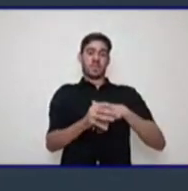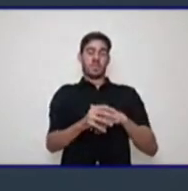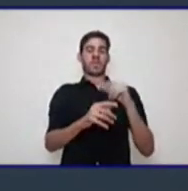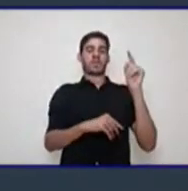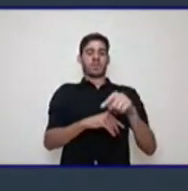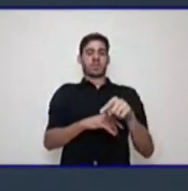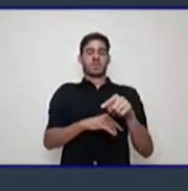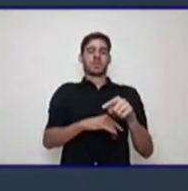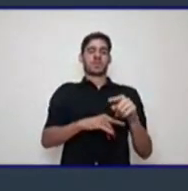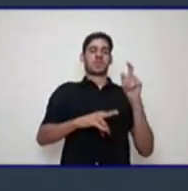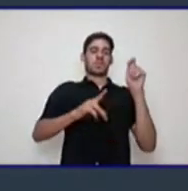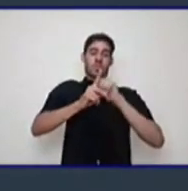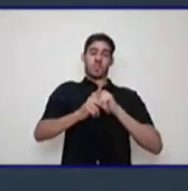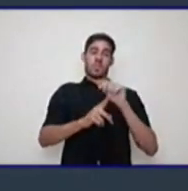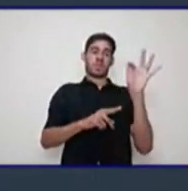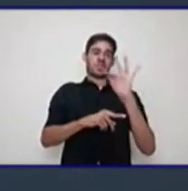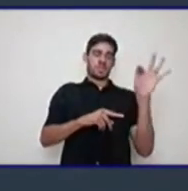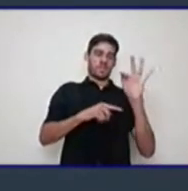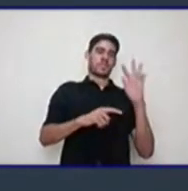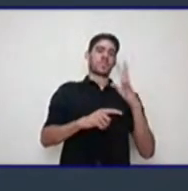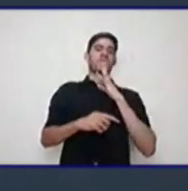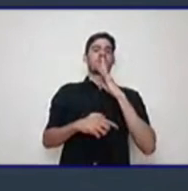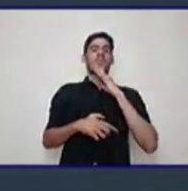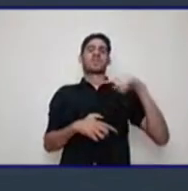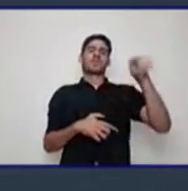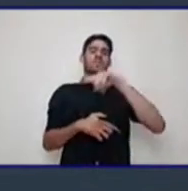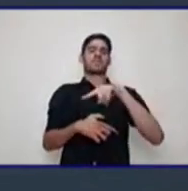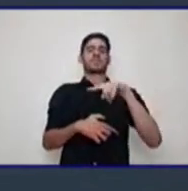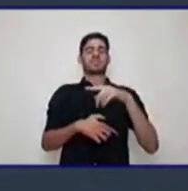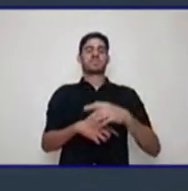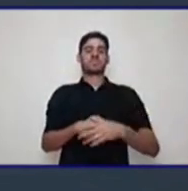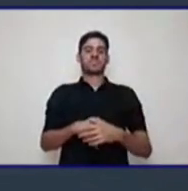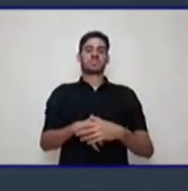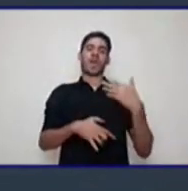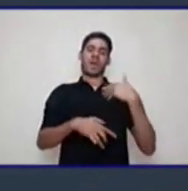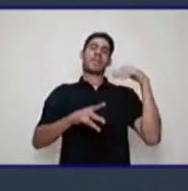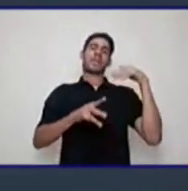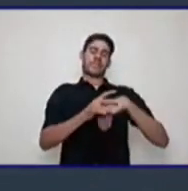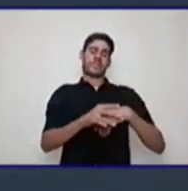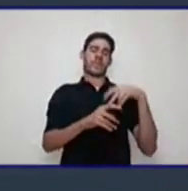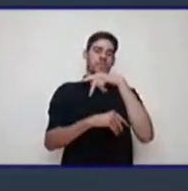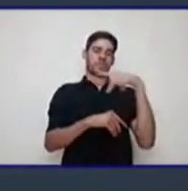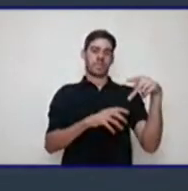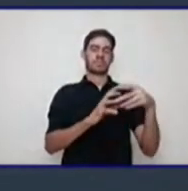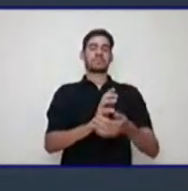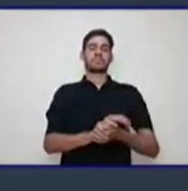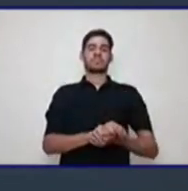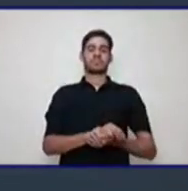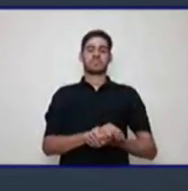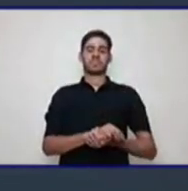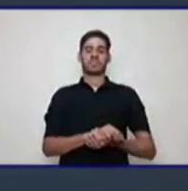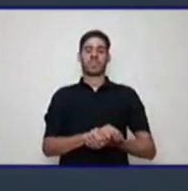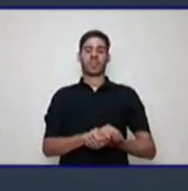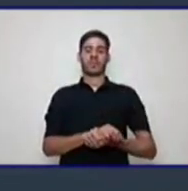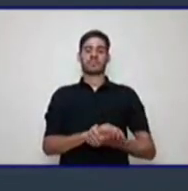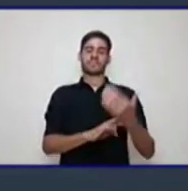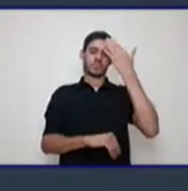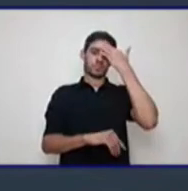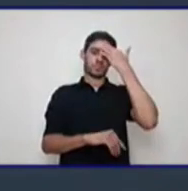em fevereiro, ao conhecimento de vossas excelências. É como voto, presidente. Muito